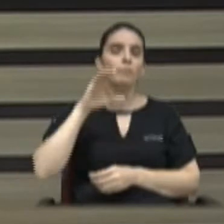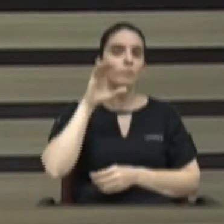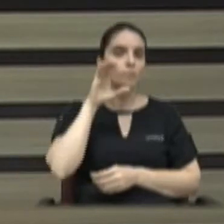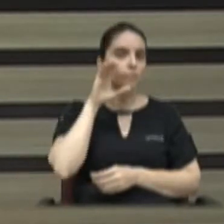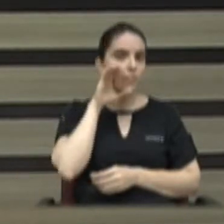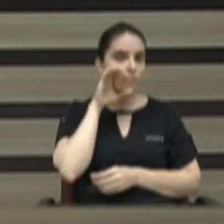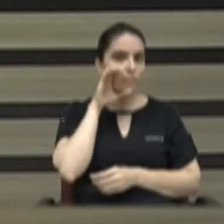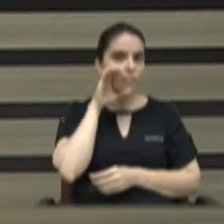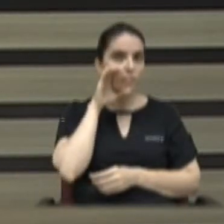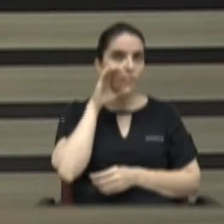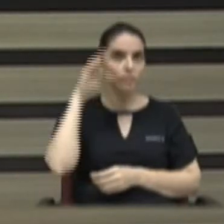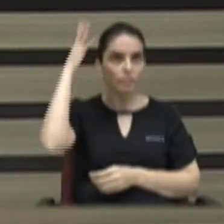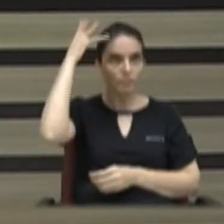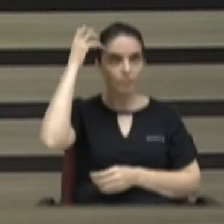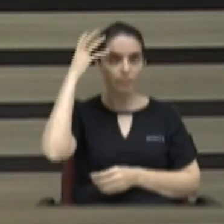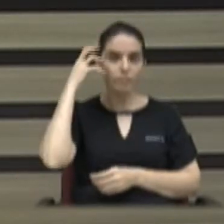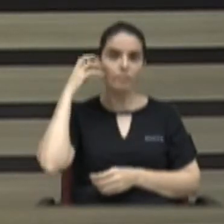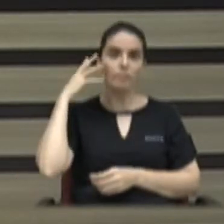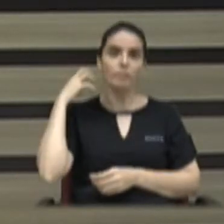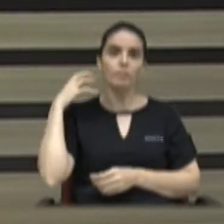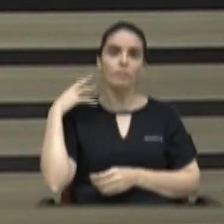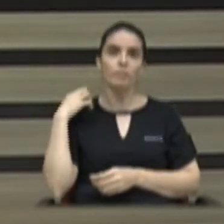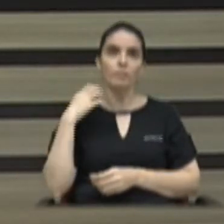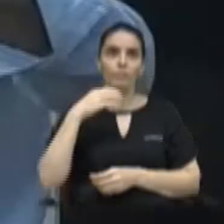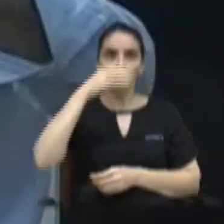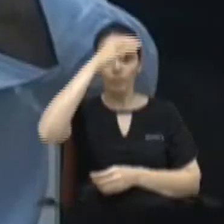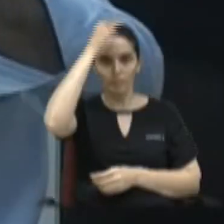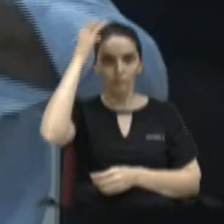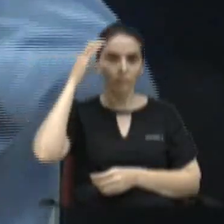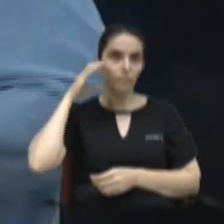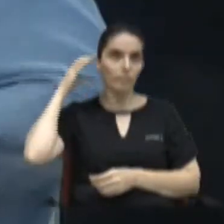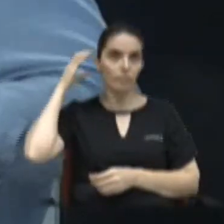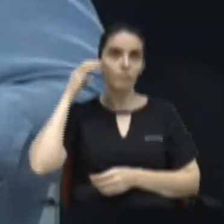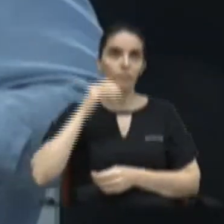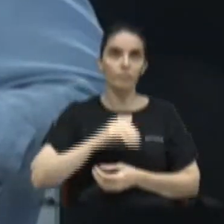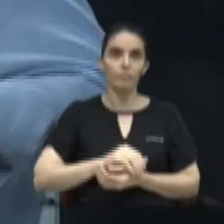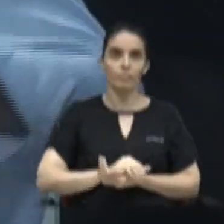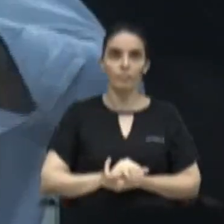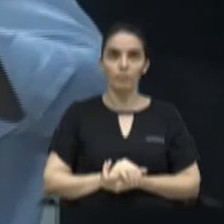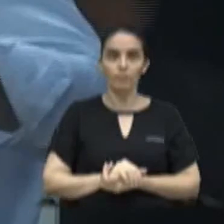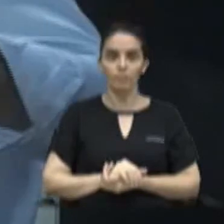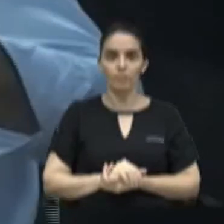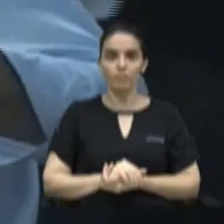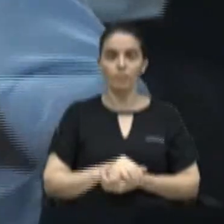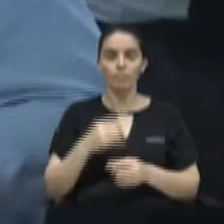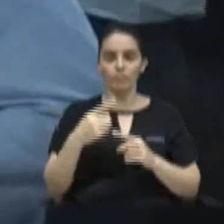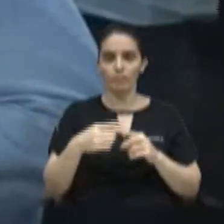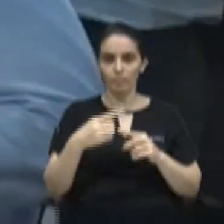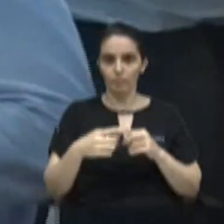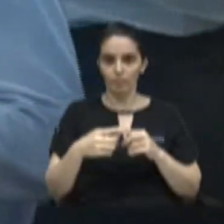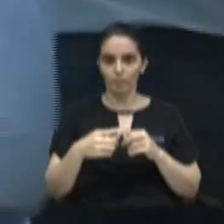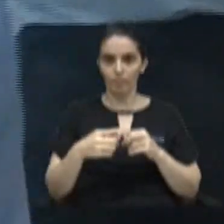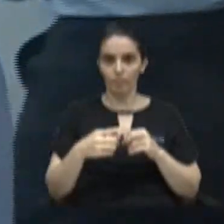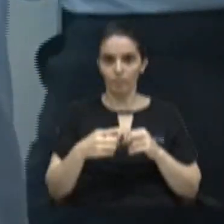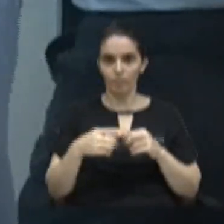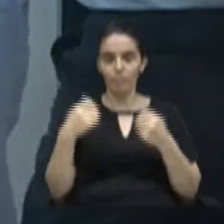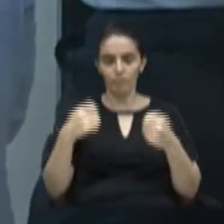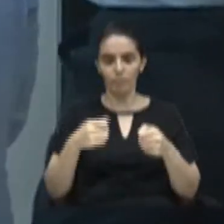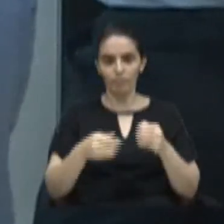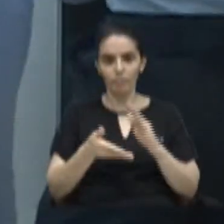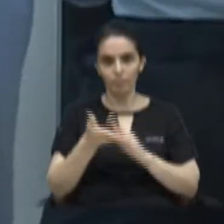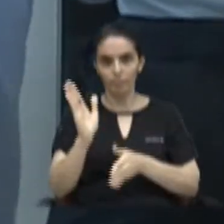Félix, vereadora Lubogo, vereadora Carolina Pontes, que por motivos de força maior precisou se